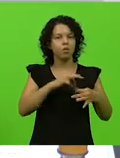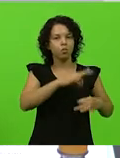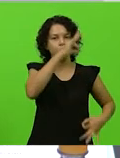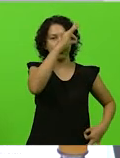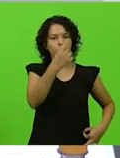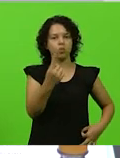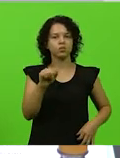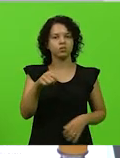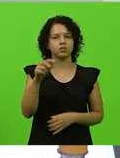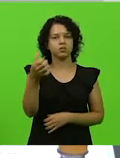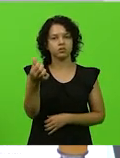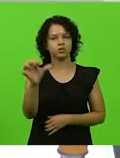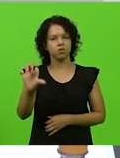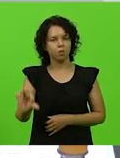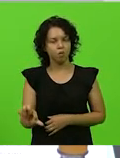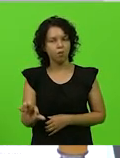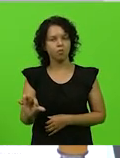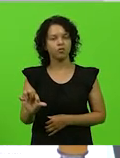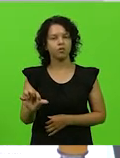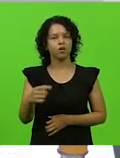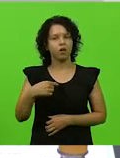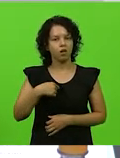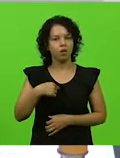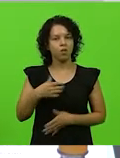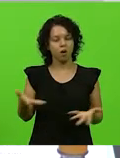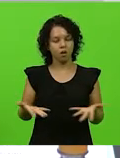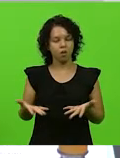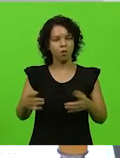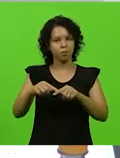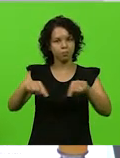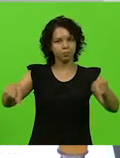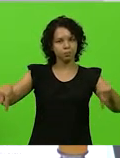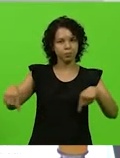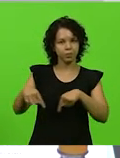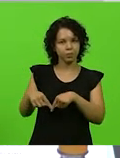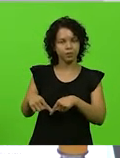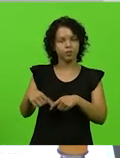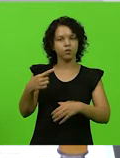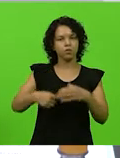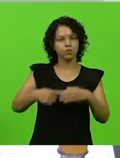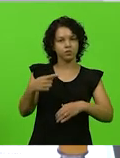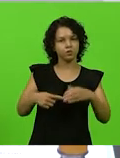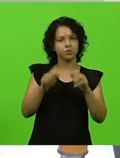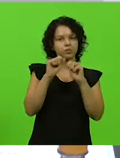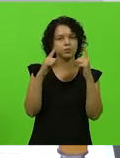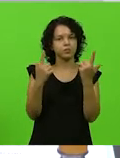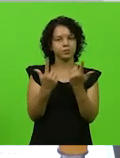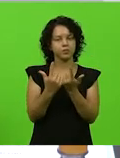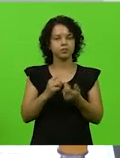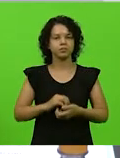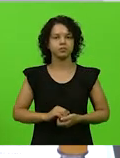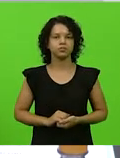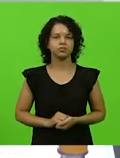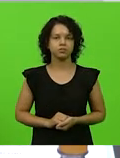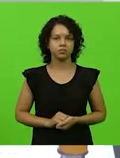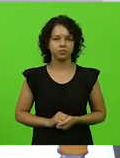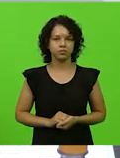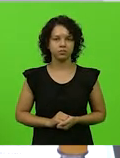altura e eu estou numa das salas e comissões da Assembleia Legislativa